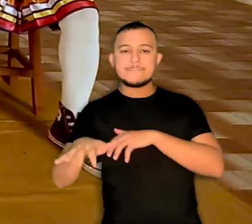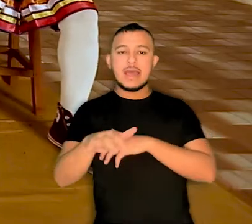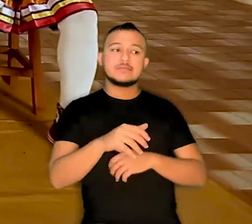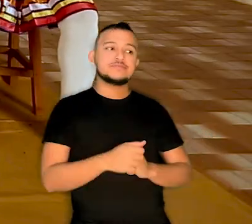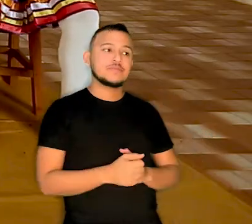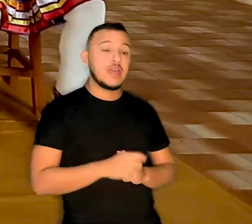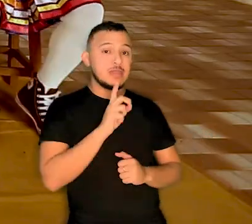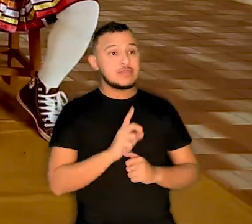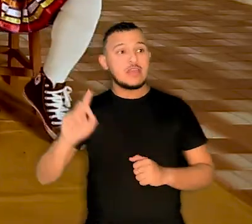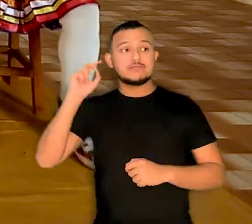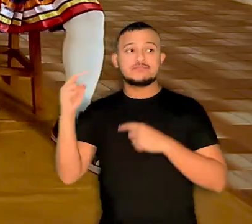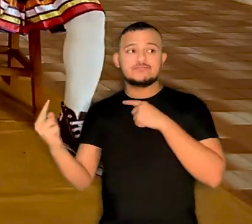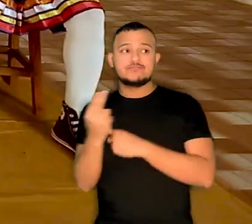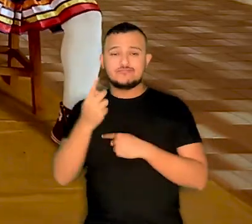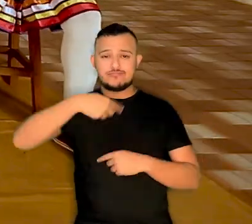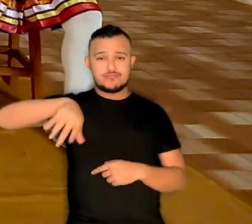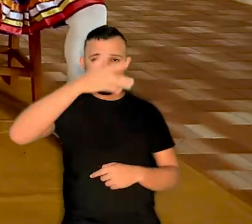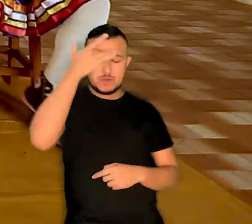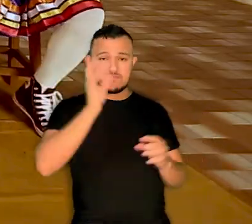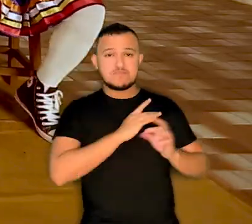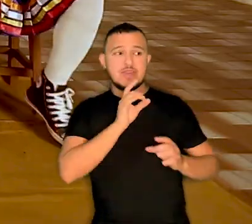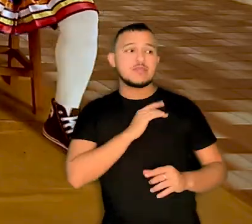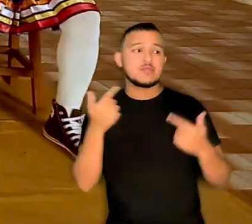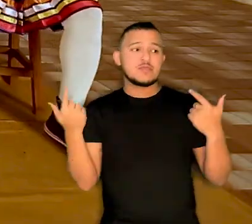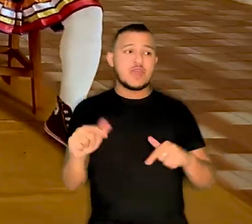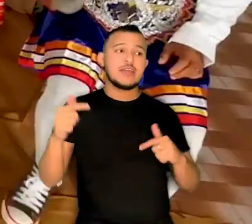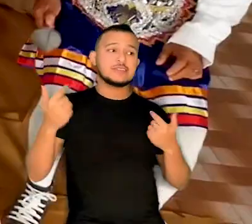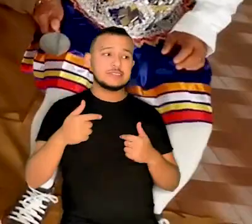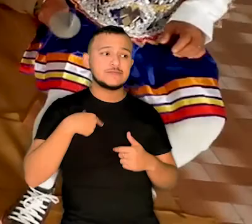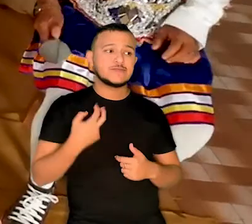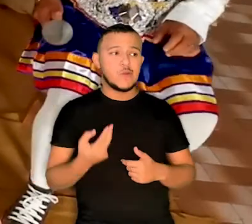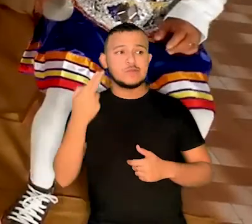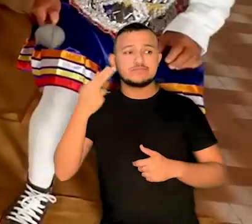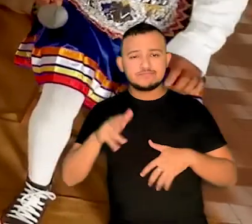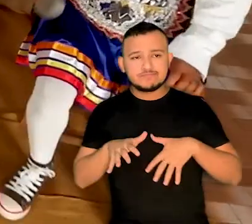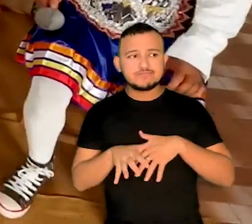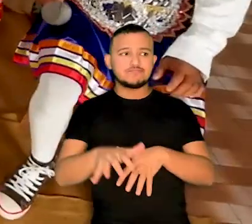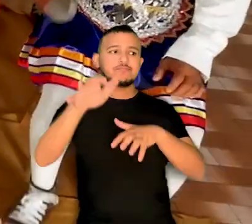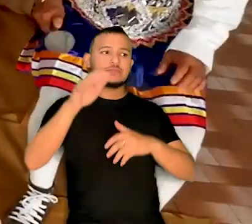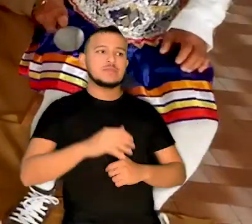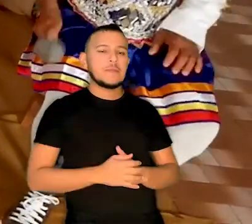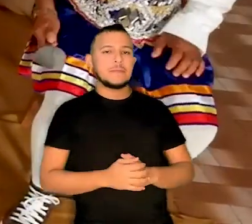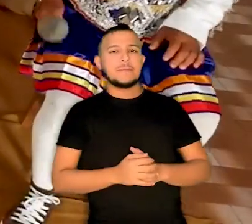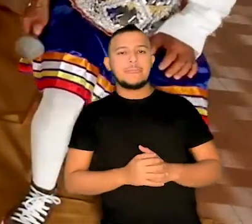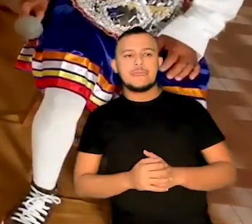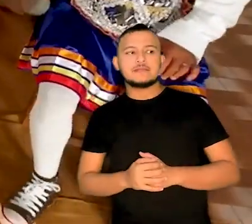Deus atende, eu não tenho mais nada. Vou tirar minha jornada, marcha, marcha, batalhão.